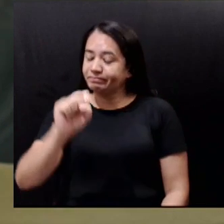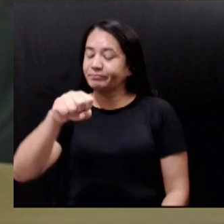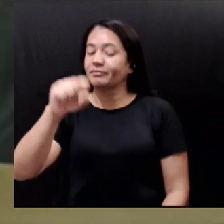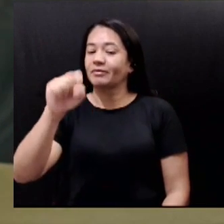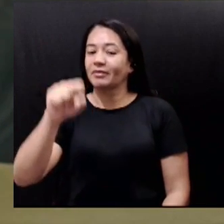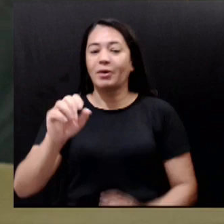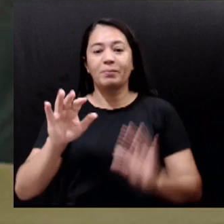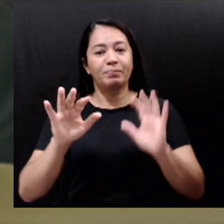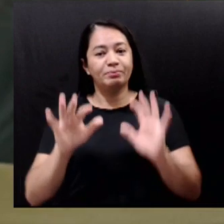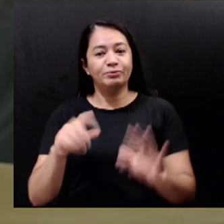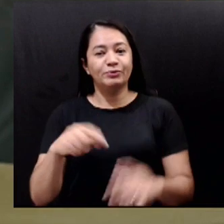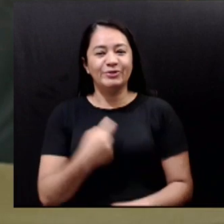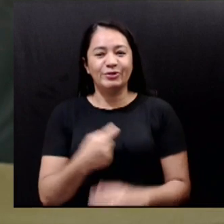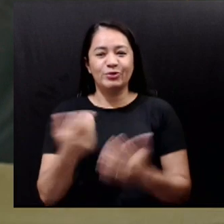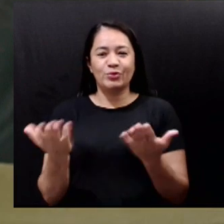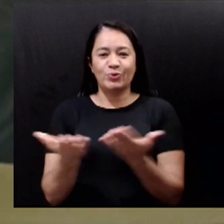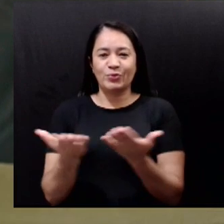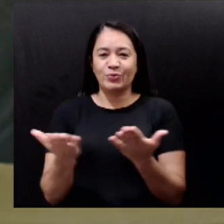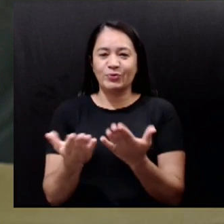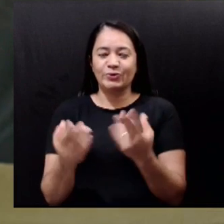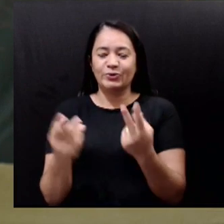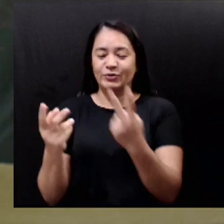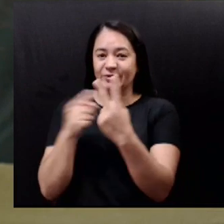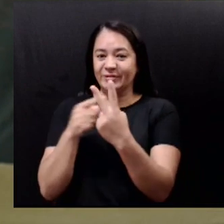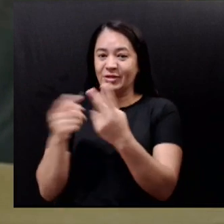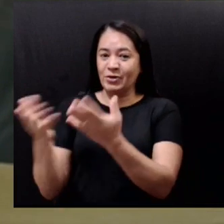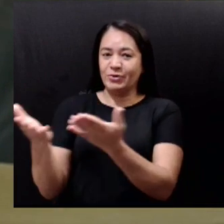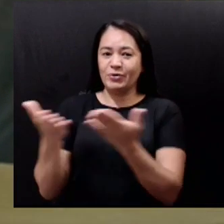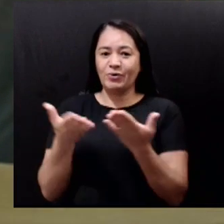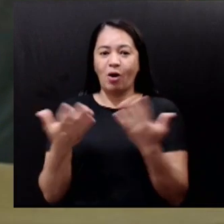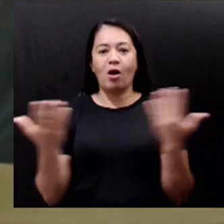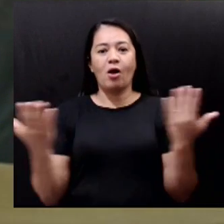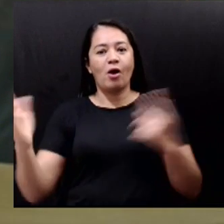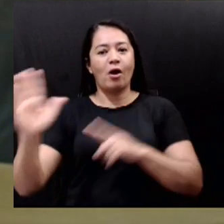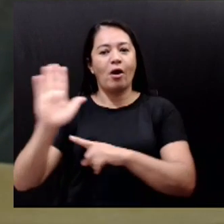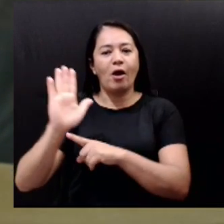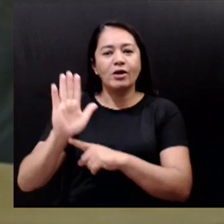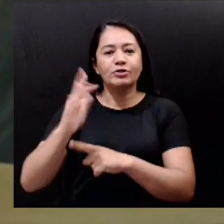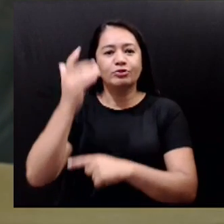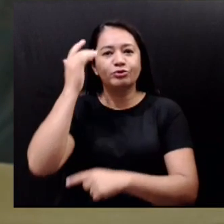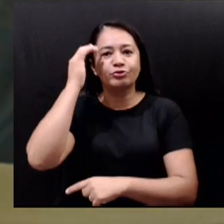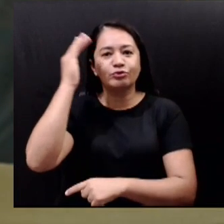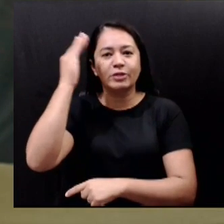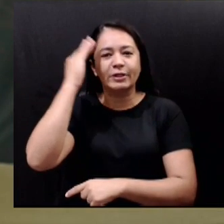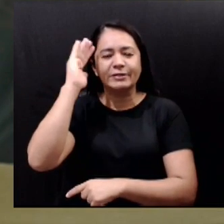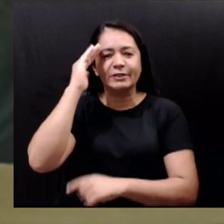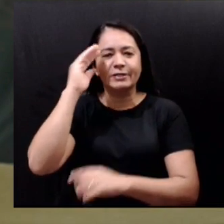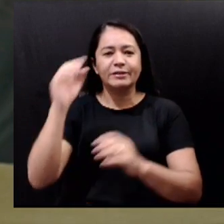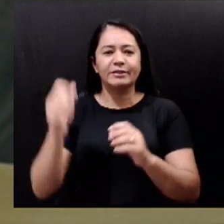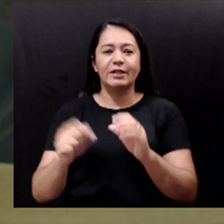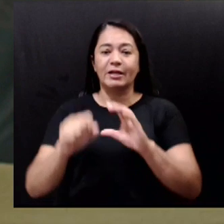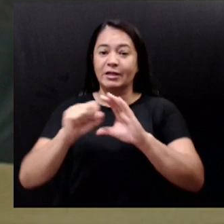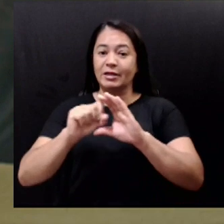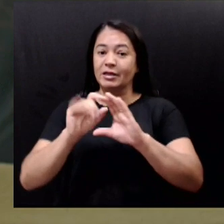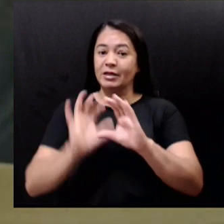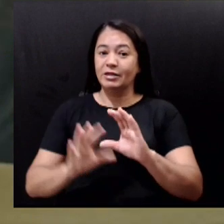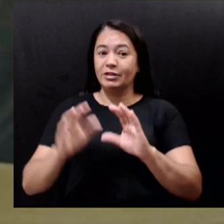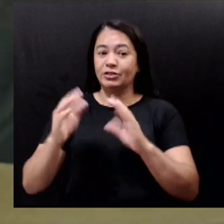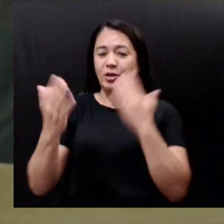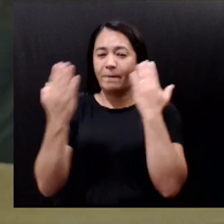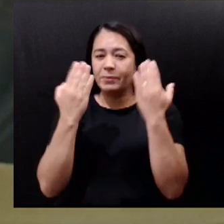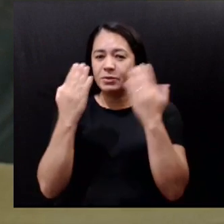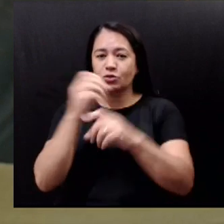estamos recebendo dois convidados que vão nos ajudar a compreender os aspectos psicológicos e sociais dessa nova